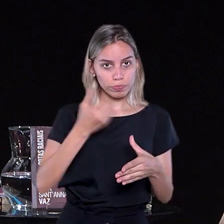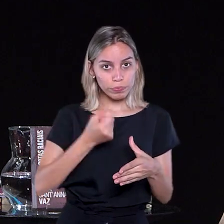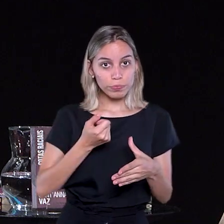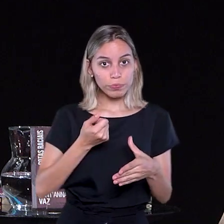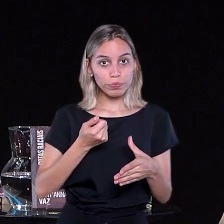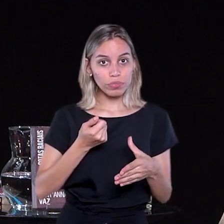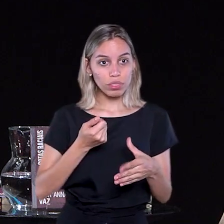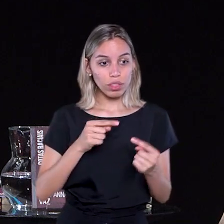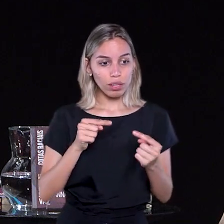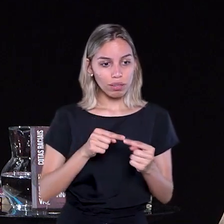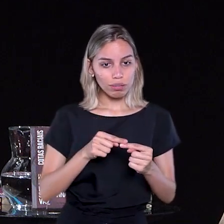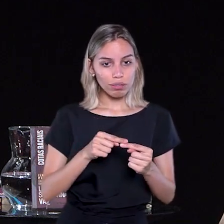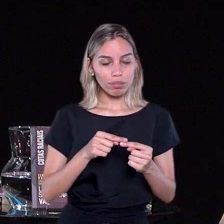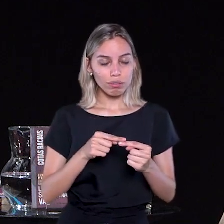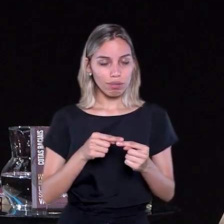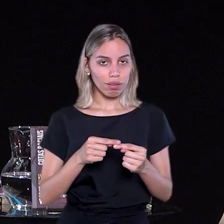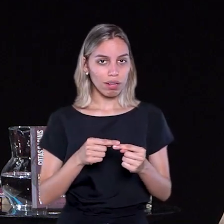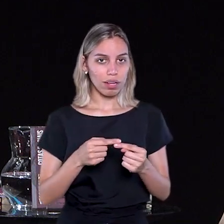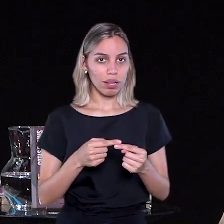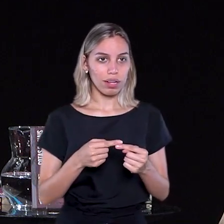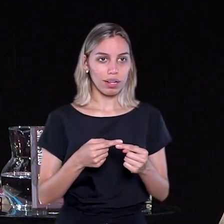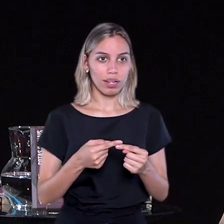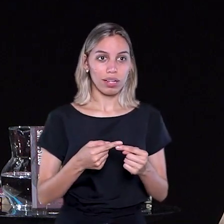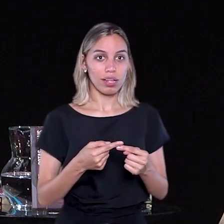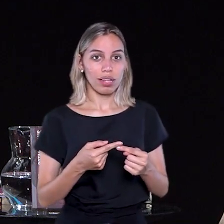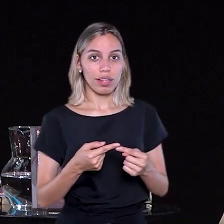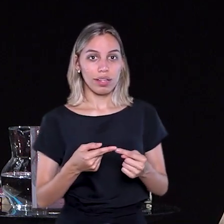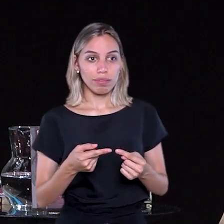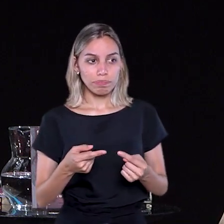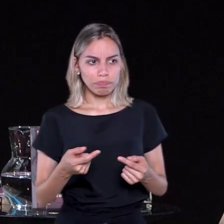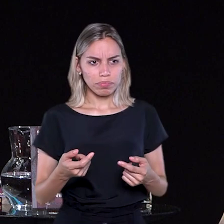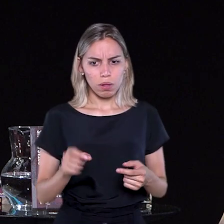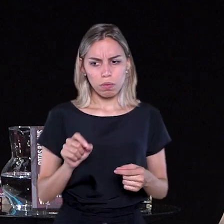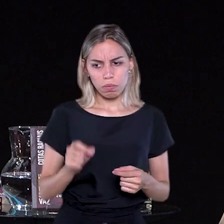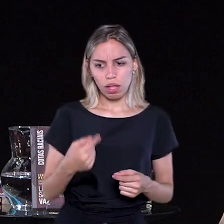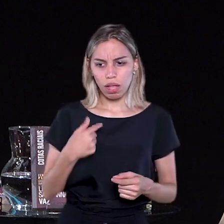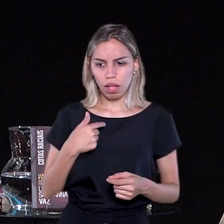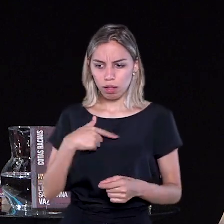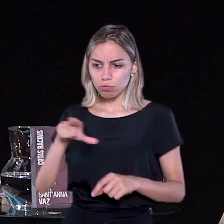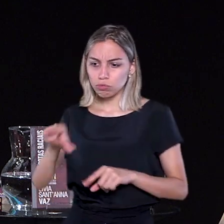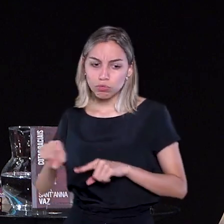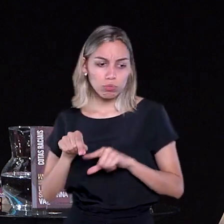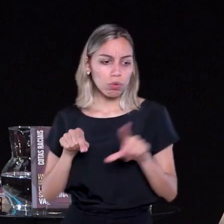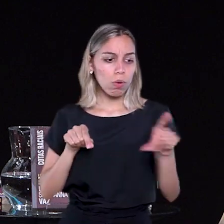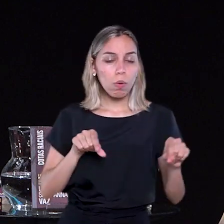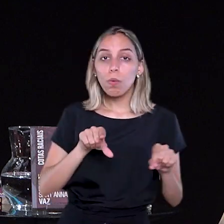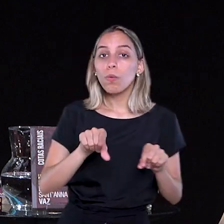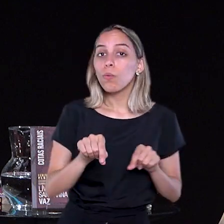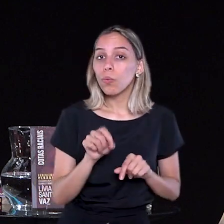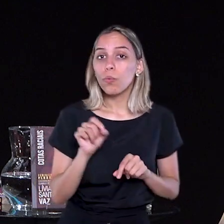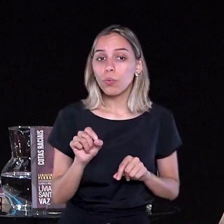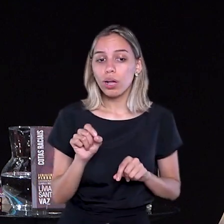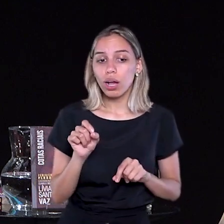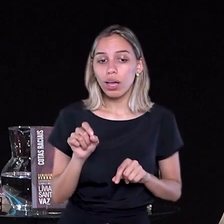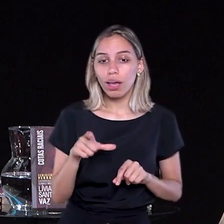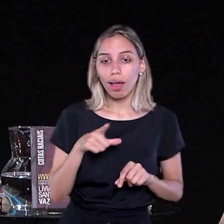uma conversa longa, mas eu vou tentar sintetizar meu pensamento sobre isso. Primeiro, dizer que